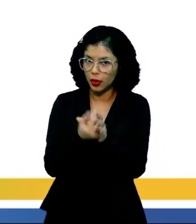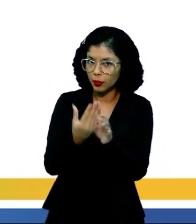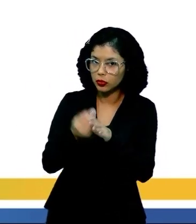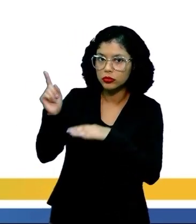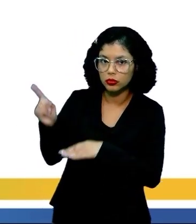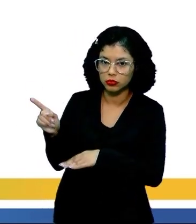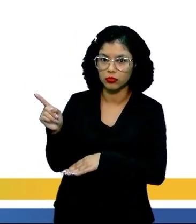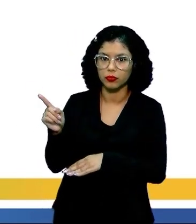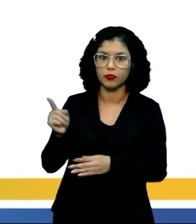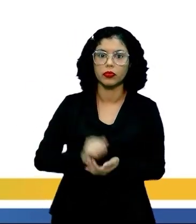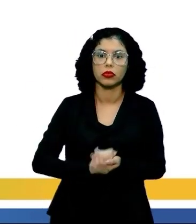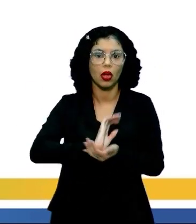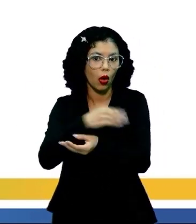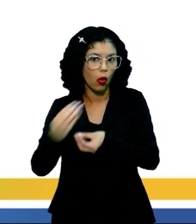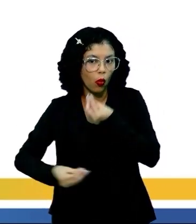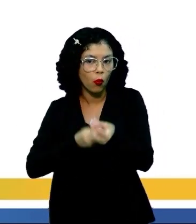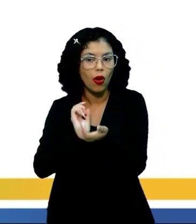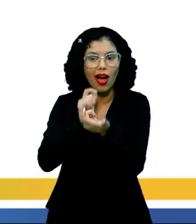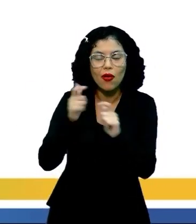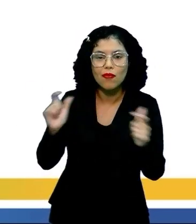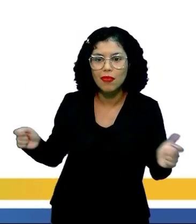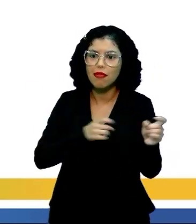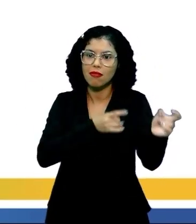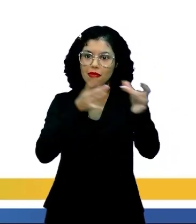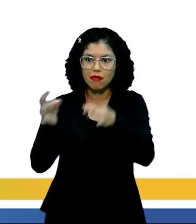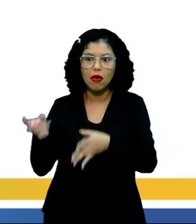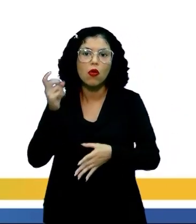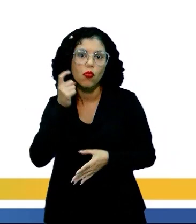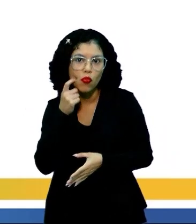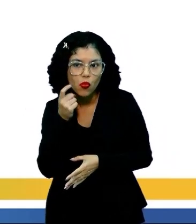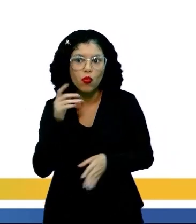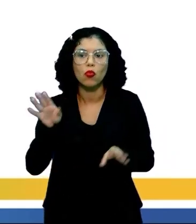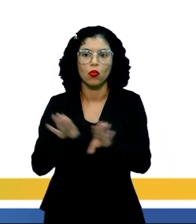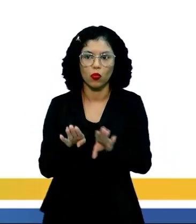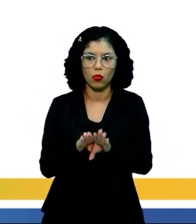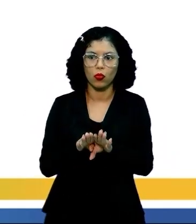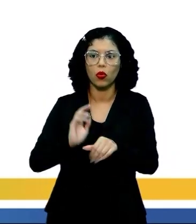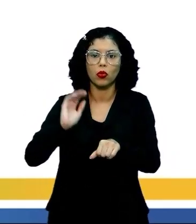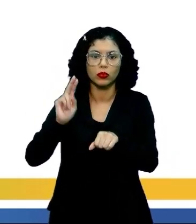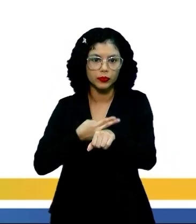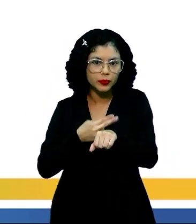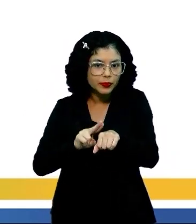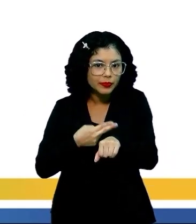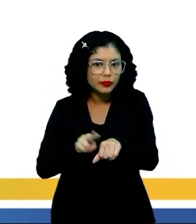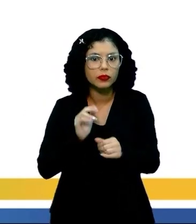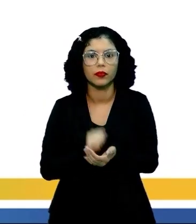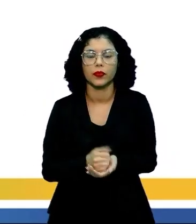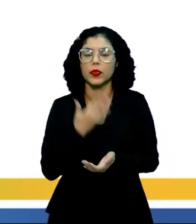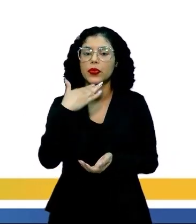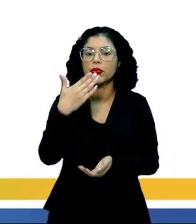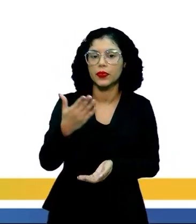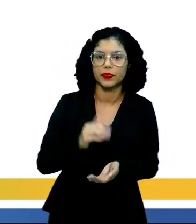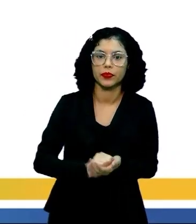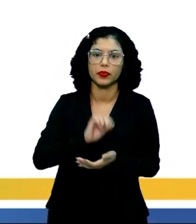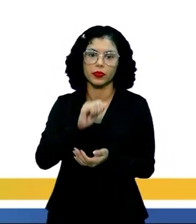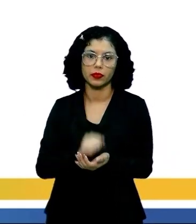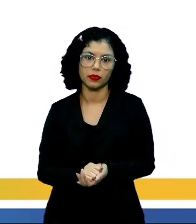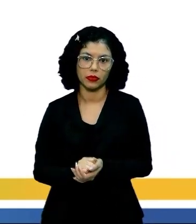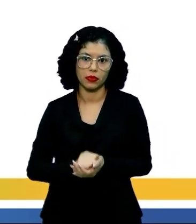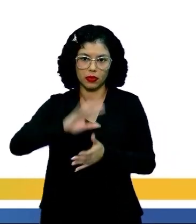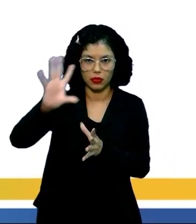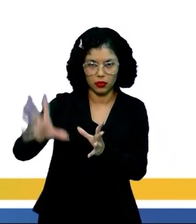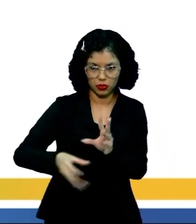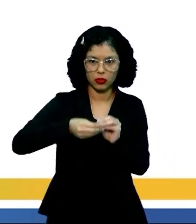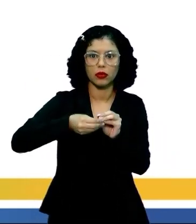produção. Como houve um aumento nas vendas de bombons com recheio de brigadeiro, foi solicitado à Luísa